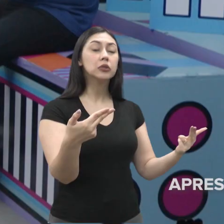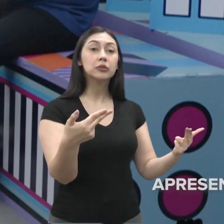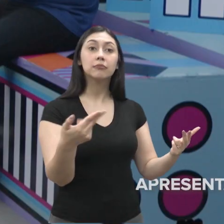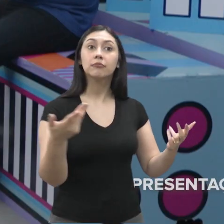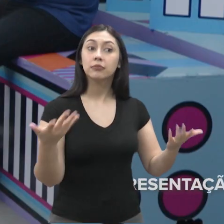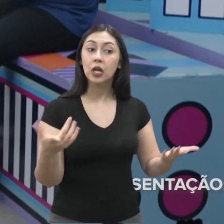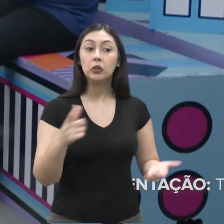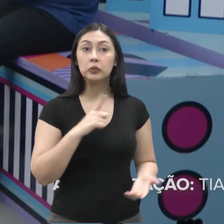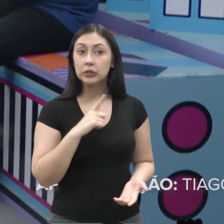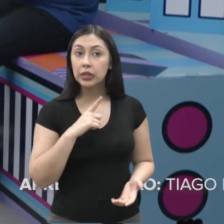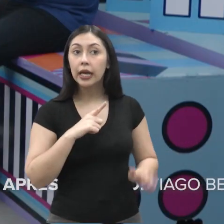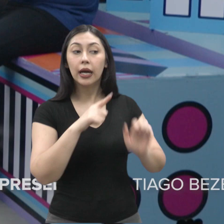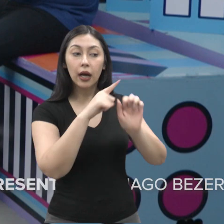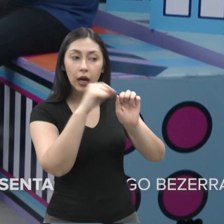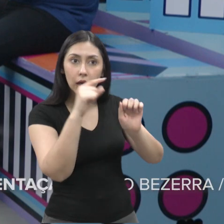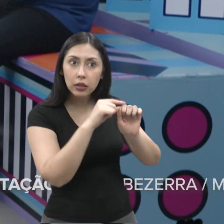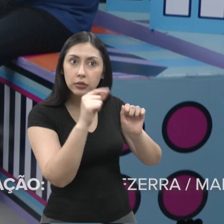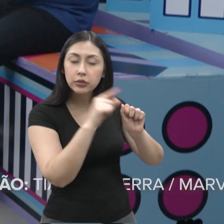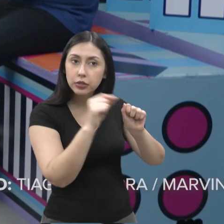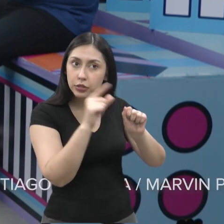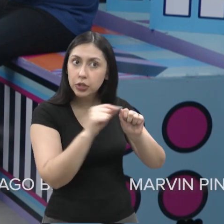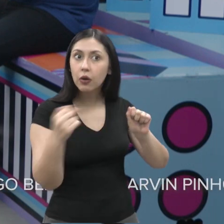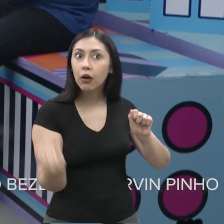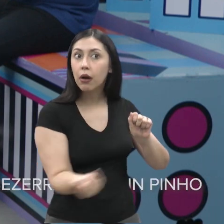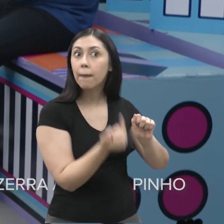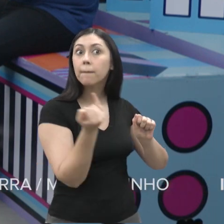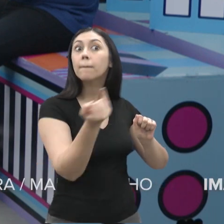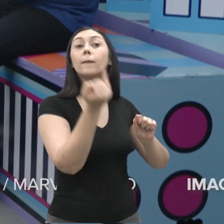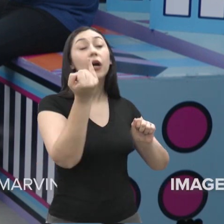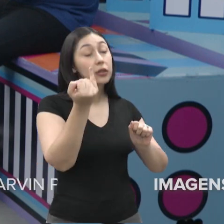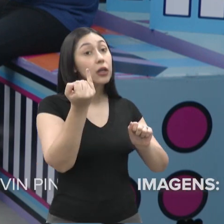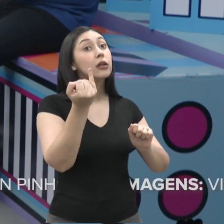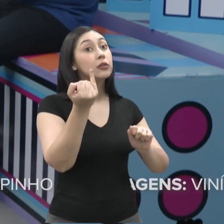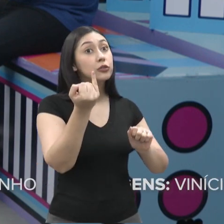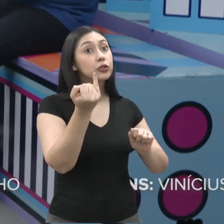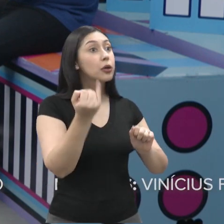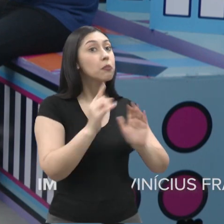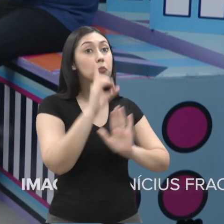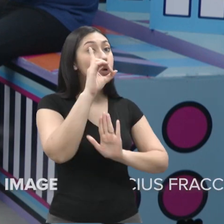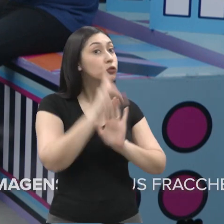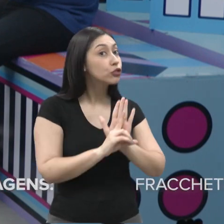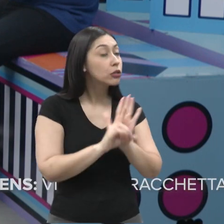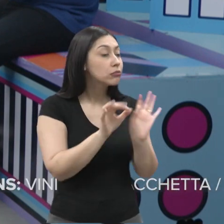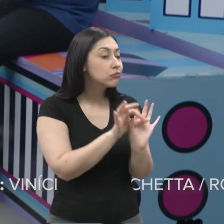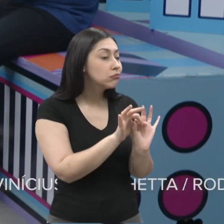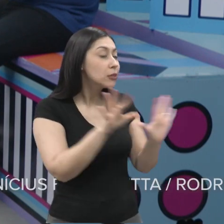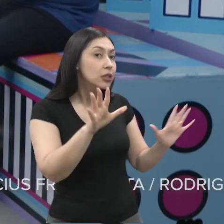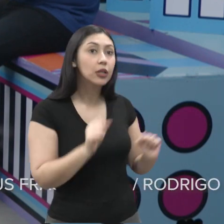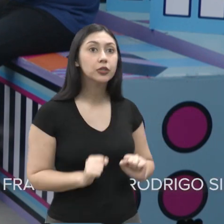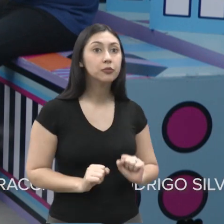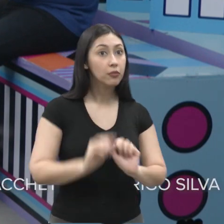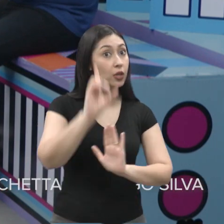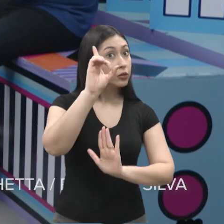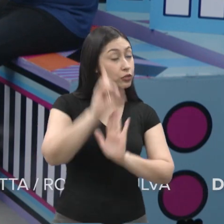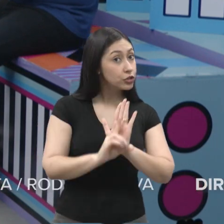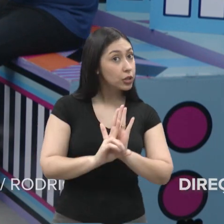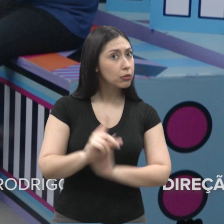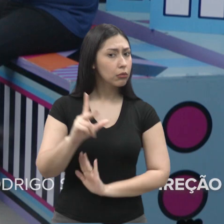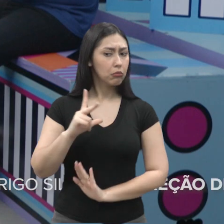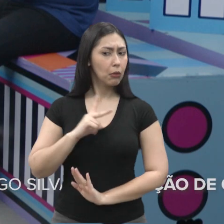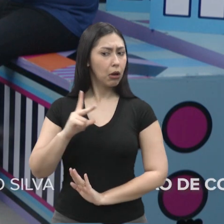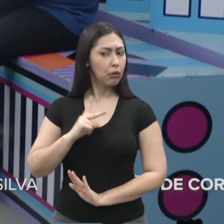Ou seja, existem lá artigos fundamentais para exercer, digamos, o direito à sua liberdade, o direito à